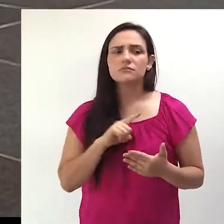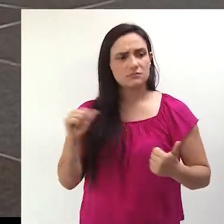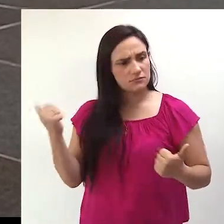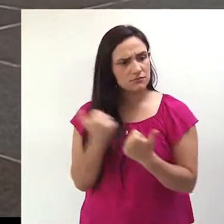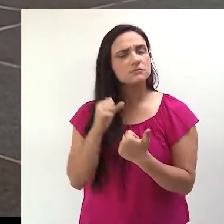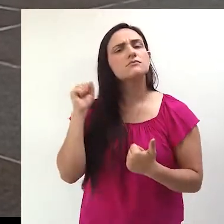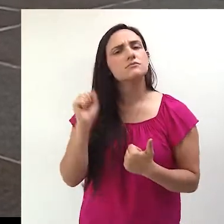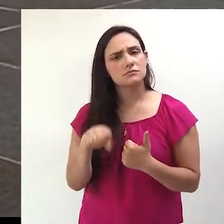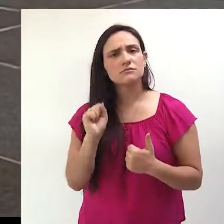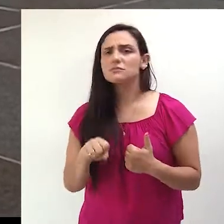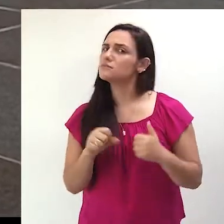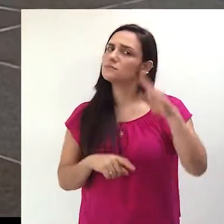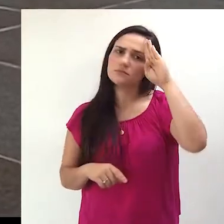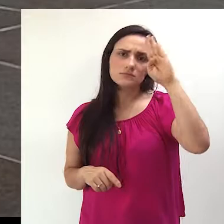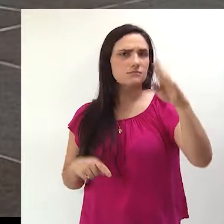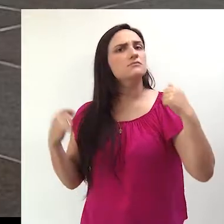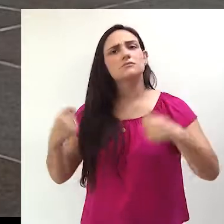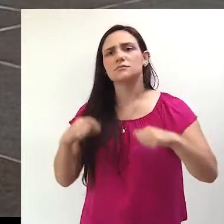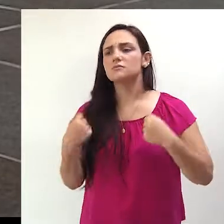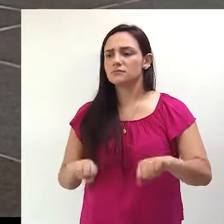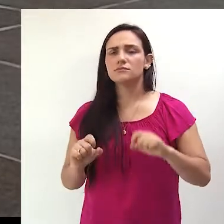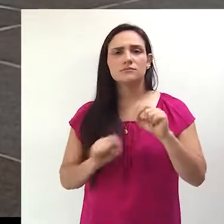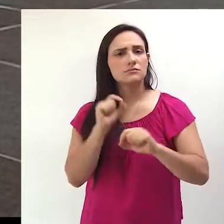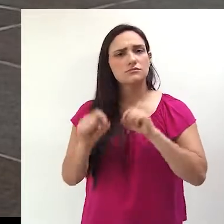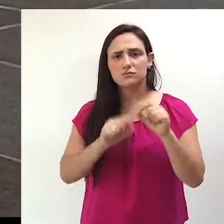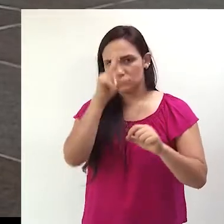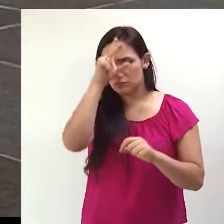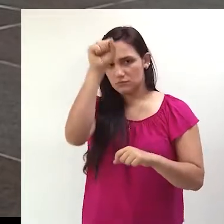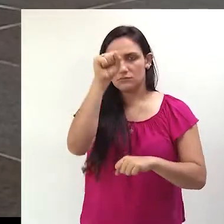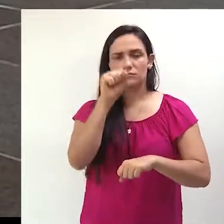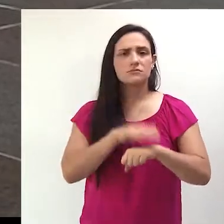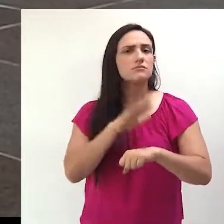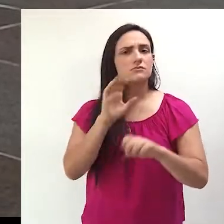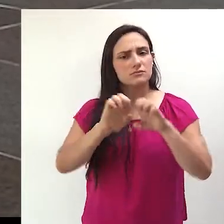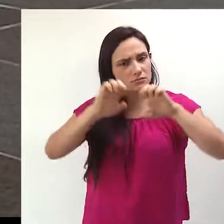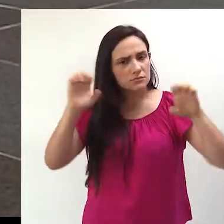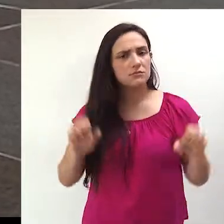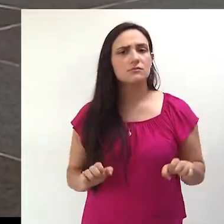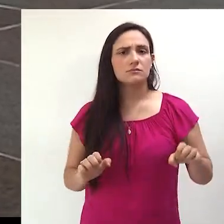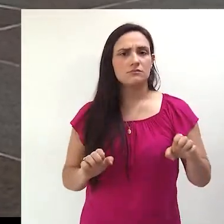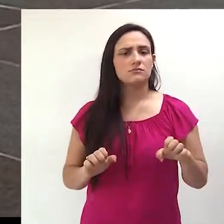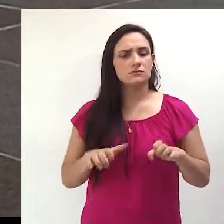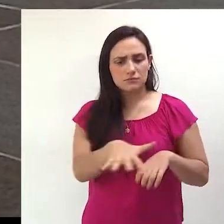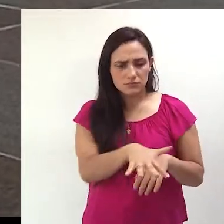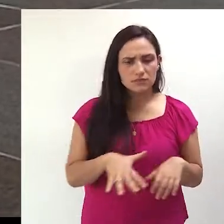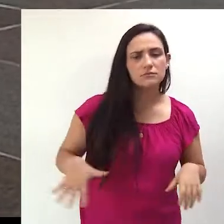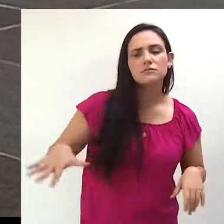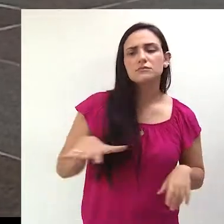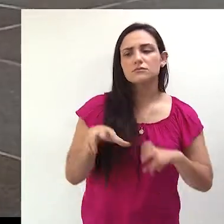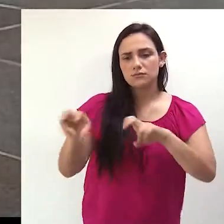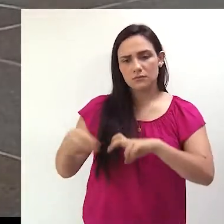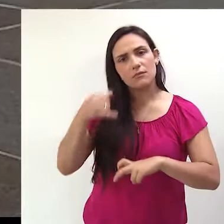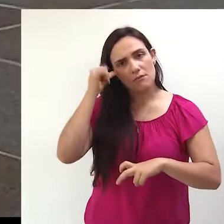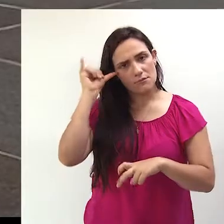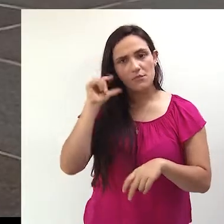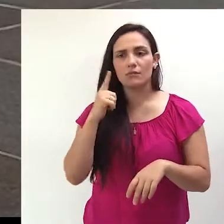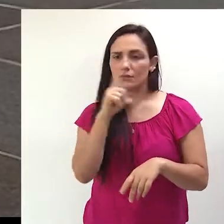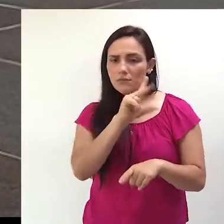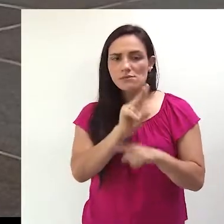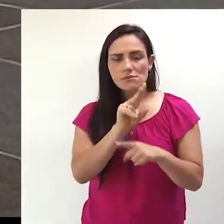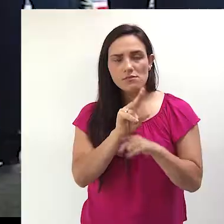aqui é uma prioridade de cada vez mais fortalecer as estruturas da Deleagro para ela poder